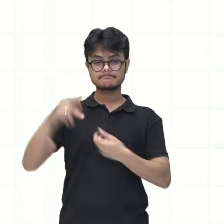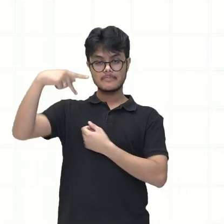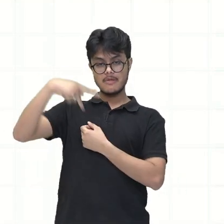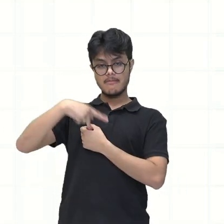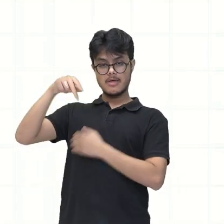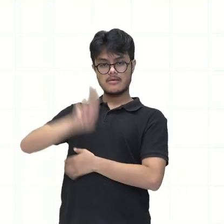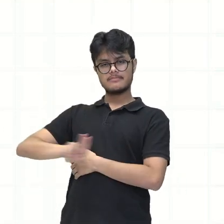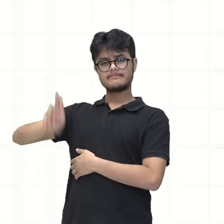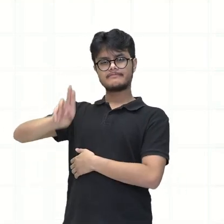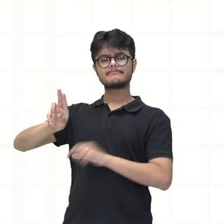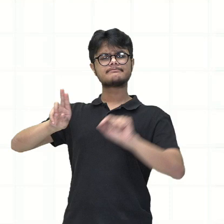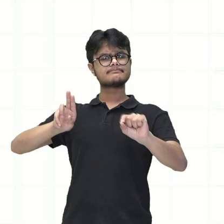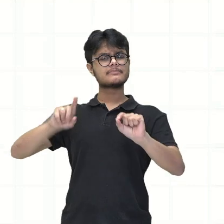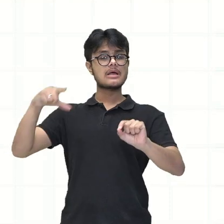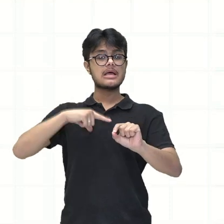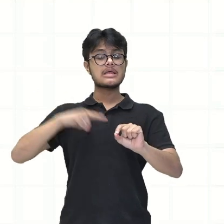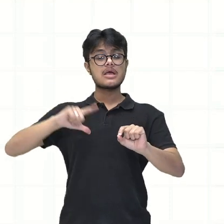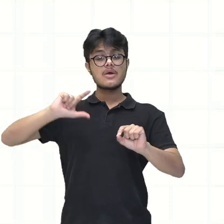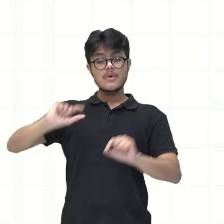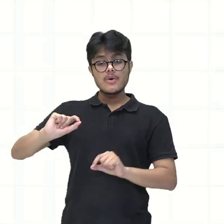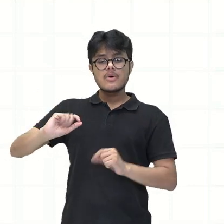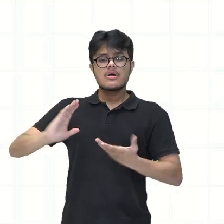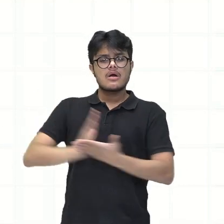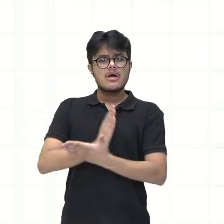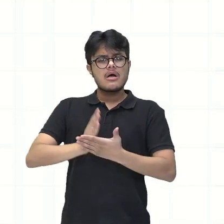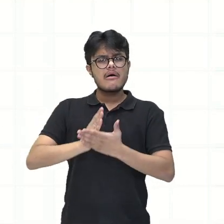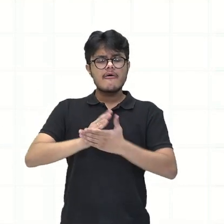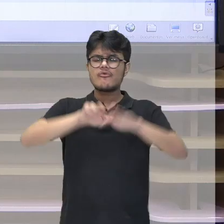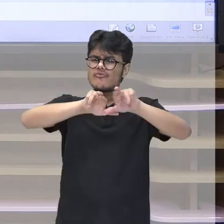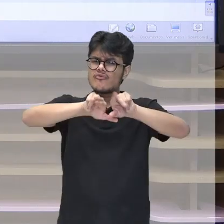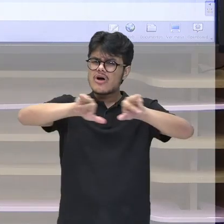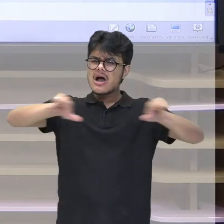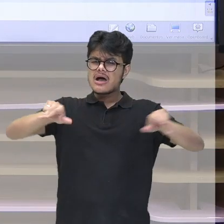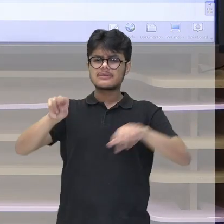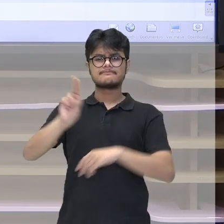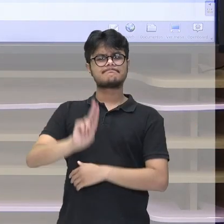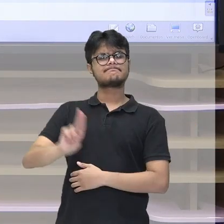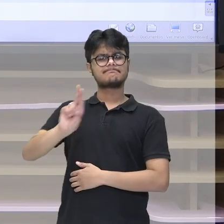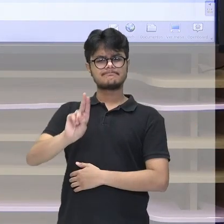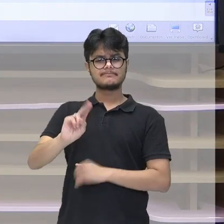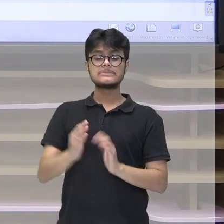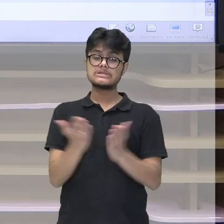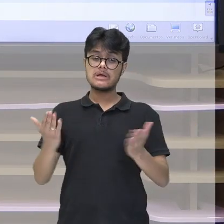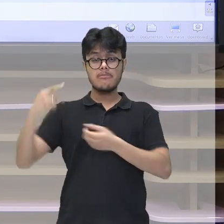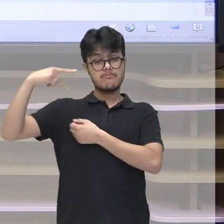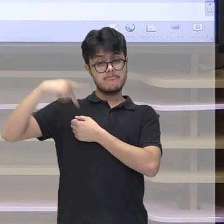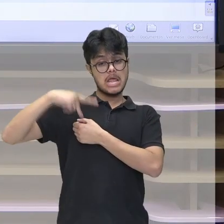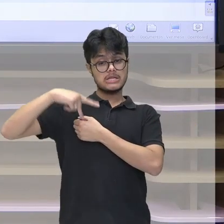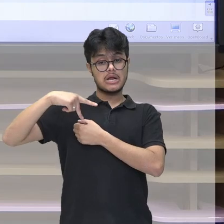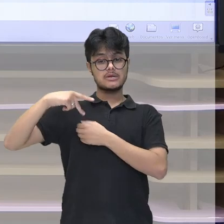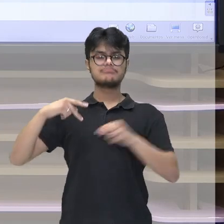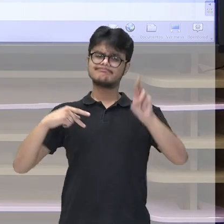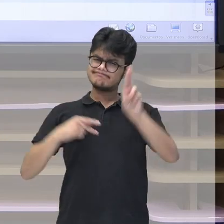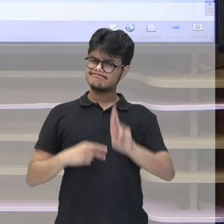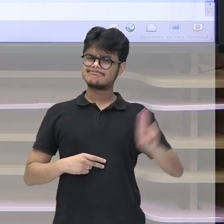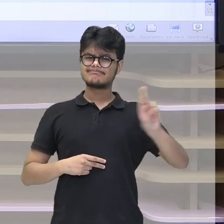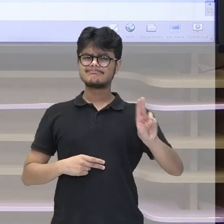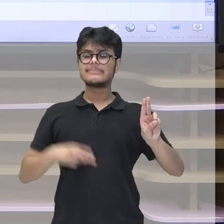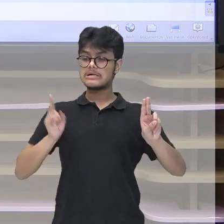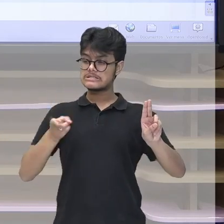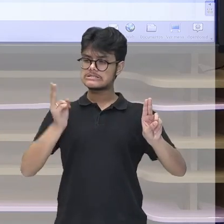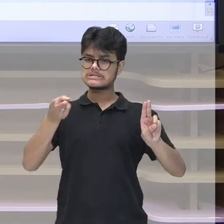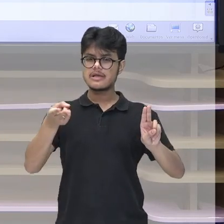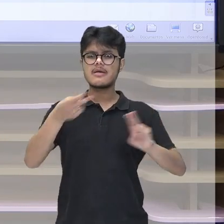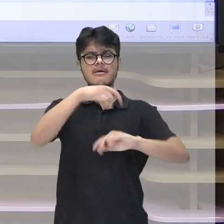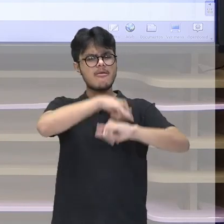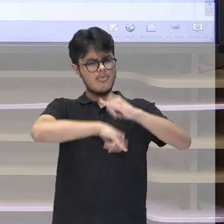petróleo, nós temos muitas produções, né? Então, o petróleo ele é muito utilizado como combustível,